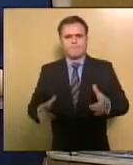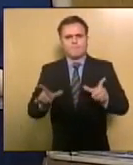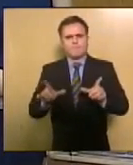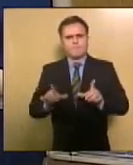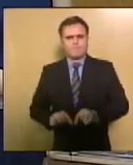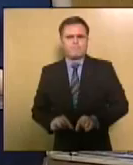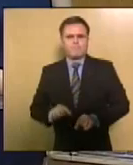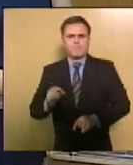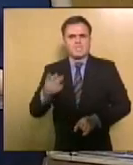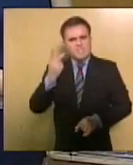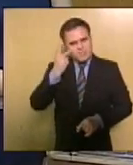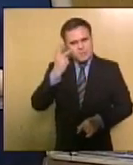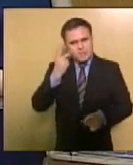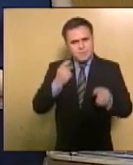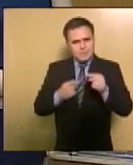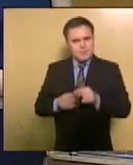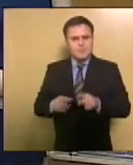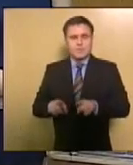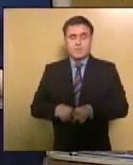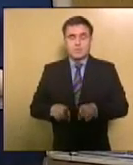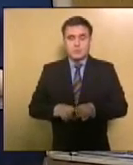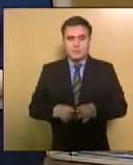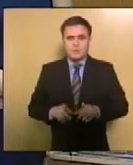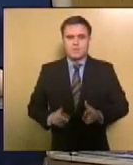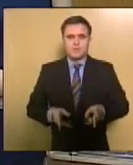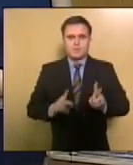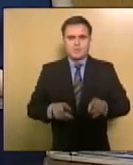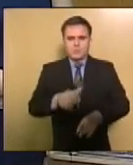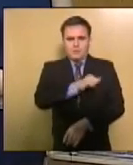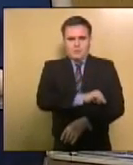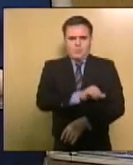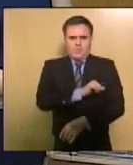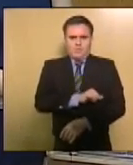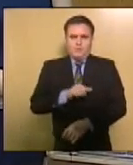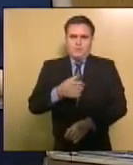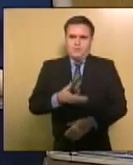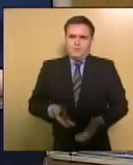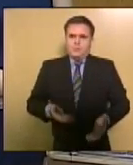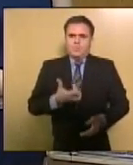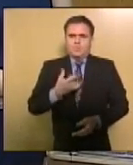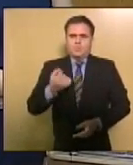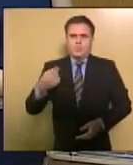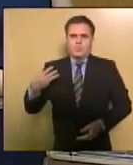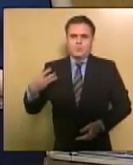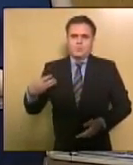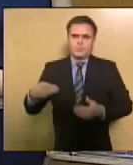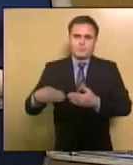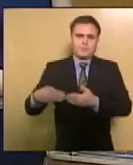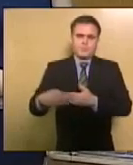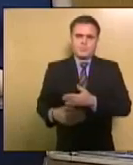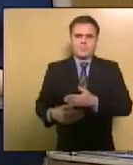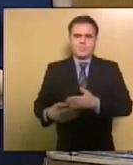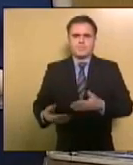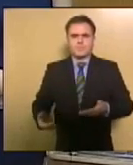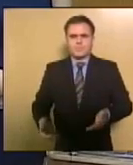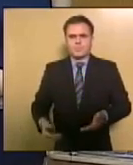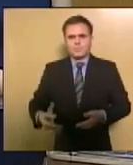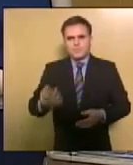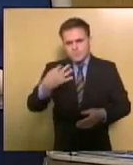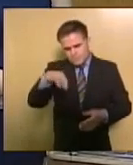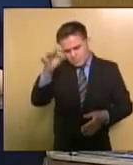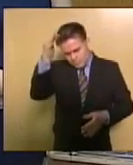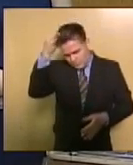puxada por São Paulo mas também seguida pelo Rio de Janeiro a partir de 2003 também do desarmamento e no Espírito